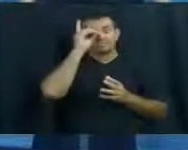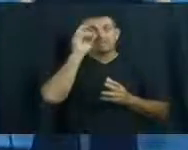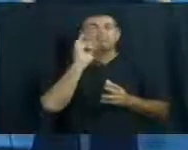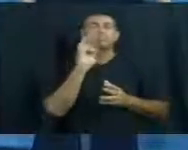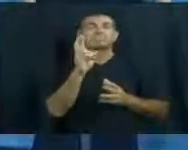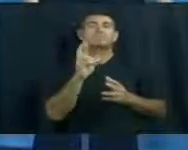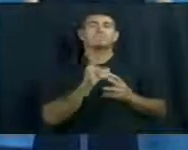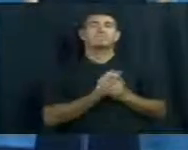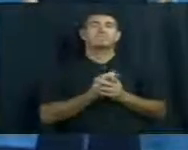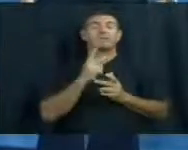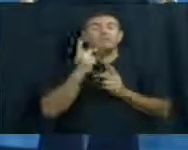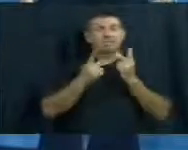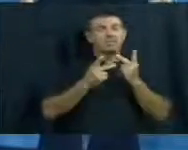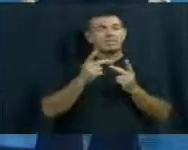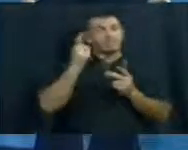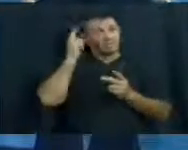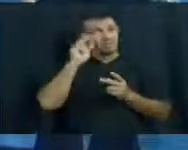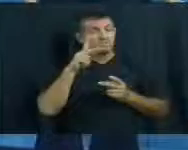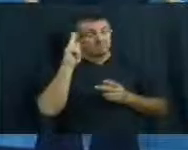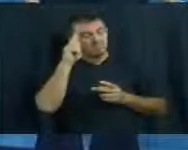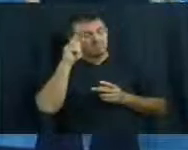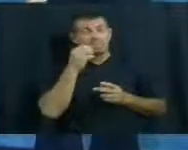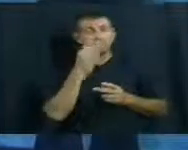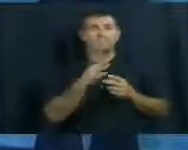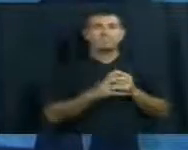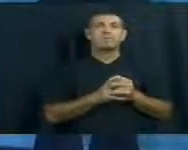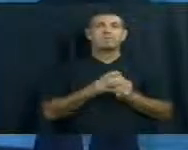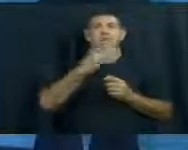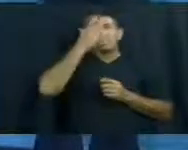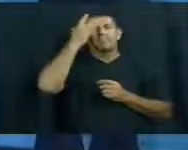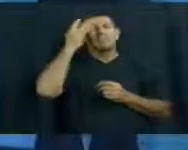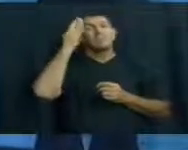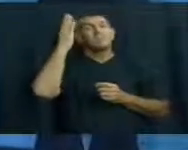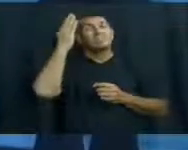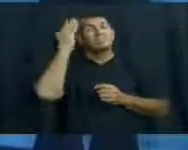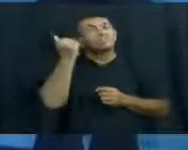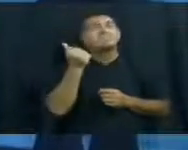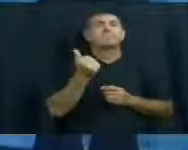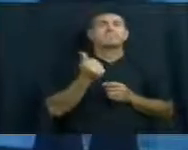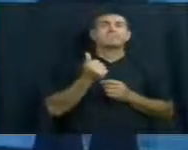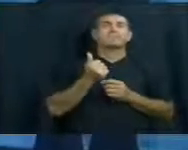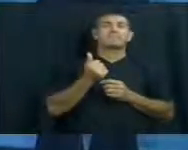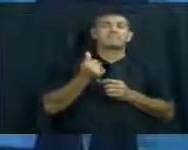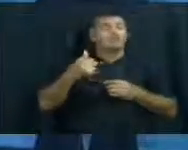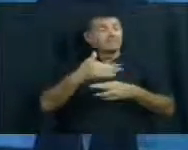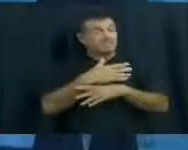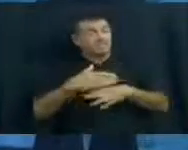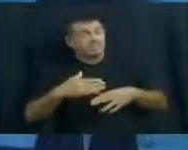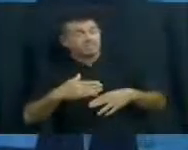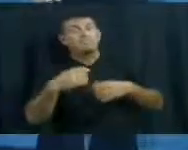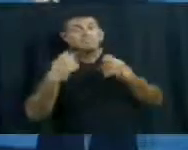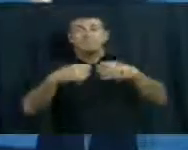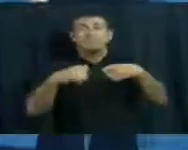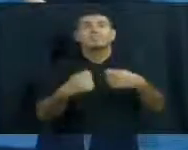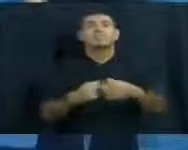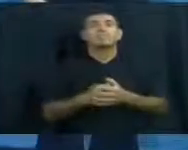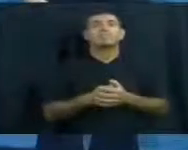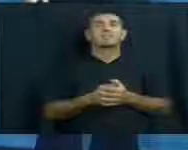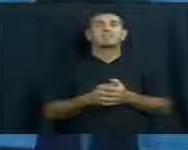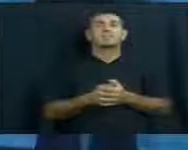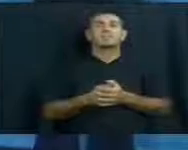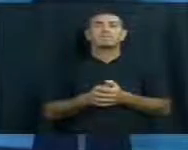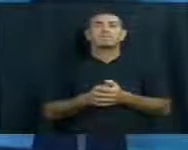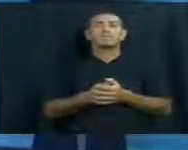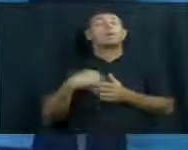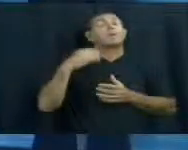muito importante você lembrar disso, Luciana, porque as pessoas, a gente sabe das necessidades que o nosso município tem e foi muito